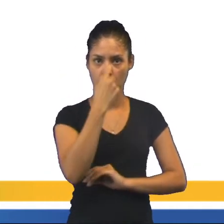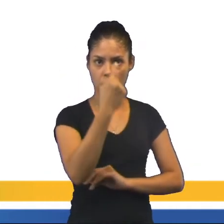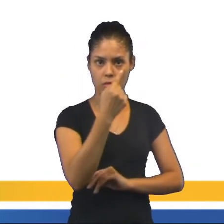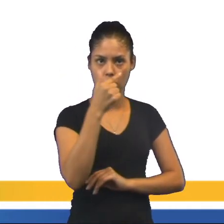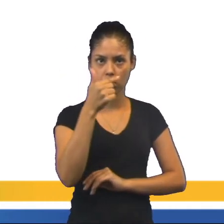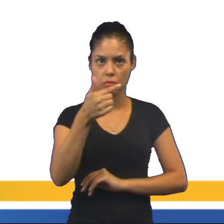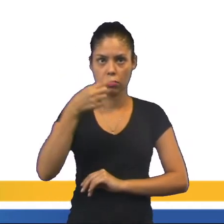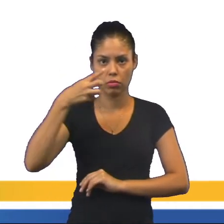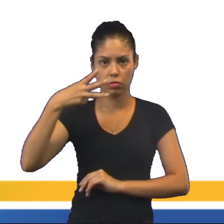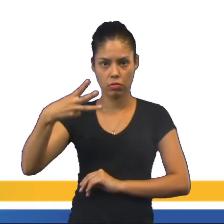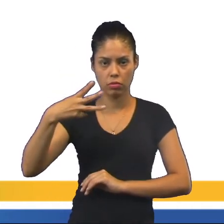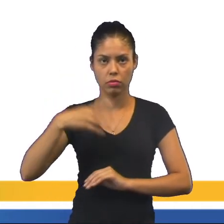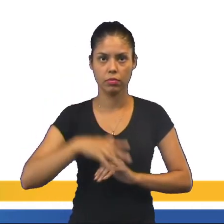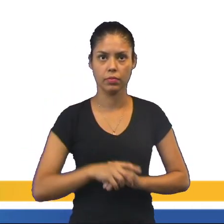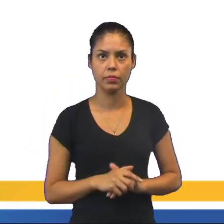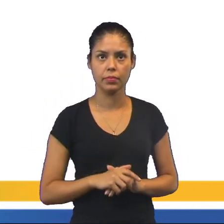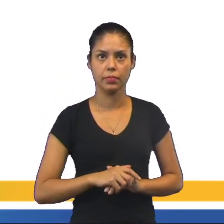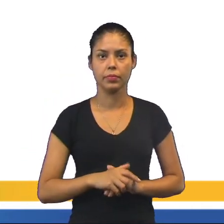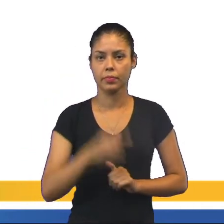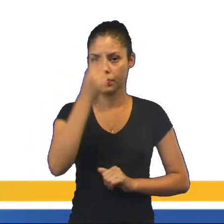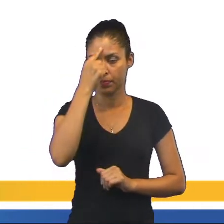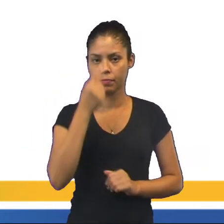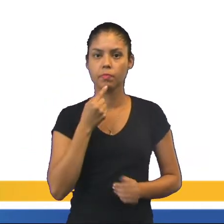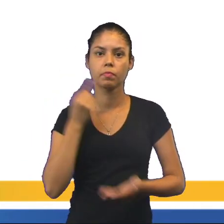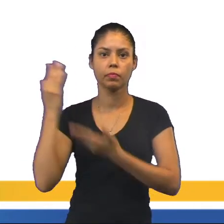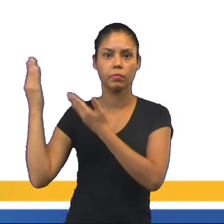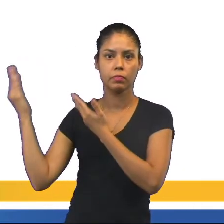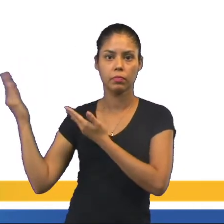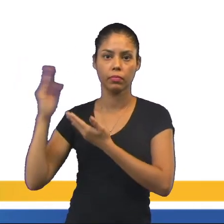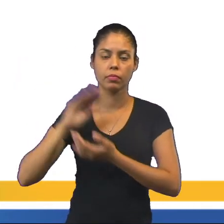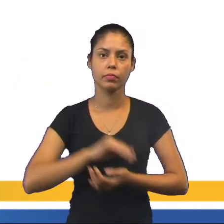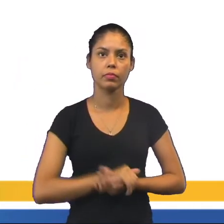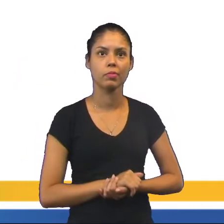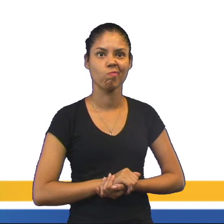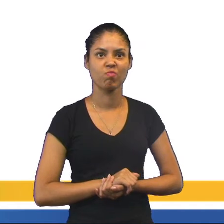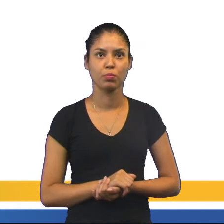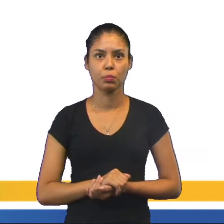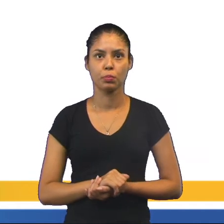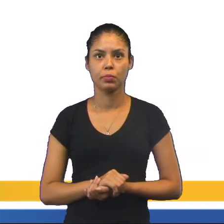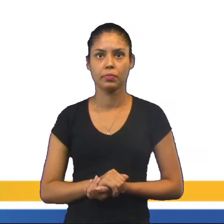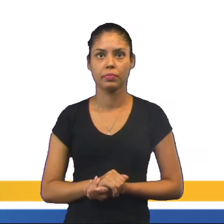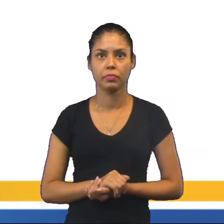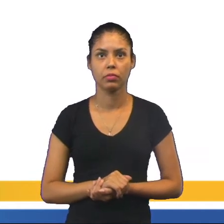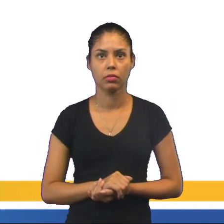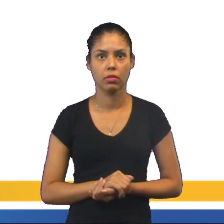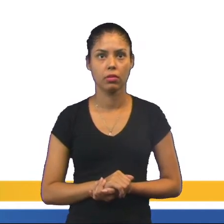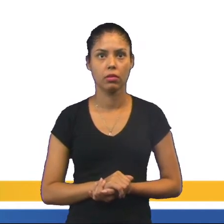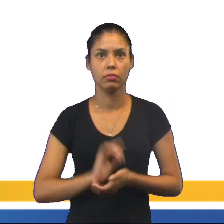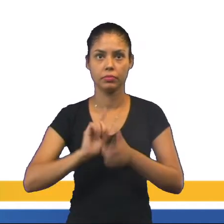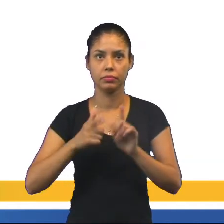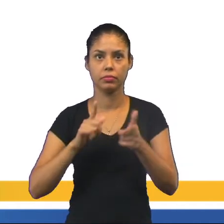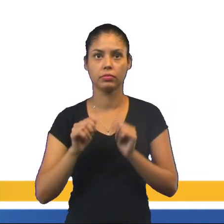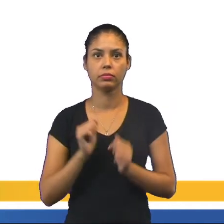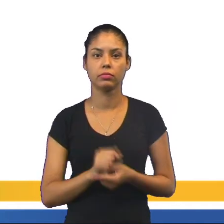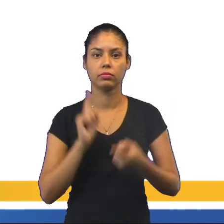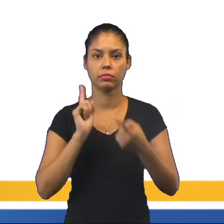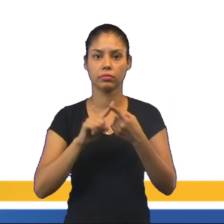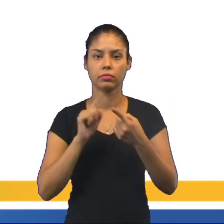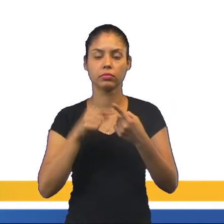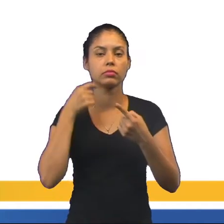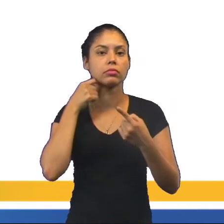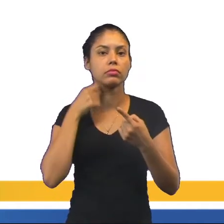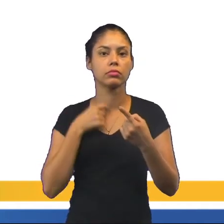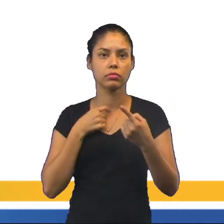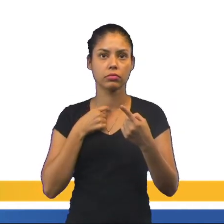pelos números 1, 2 e 3 na figura que nós temos aí, tá? Então, na letra A,